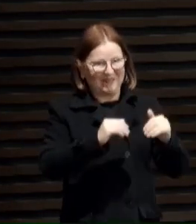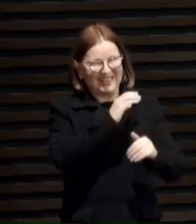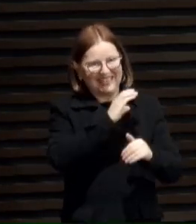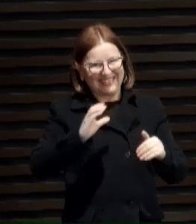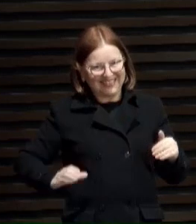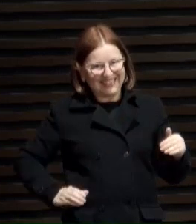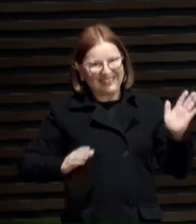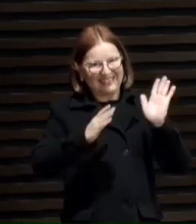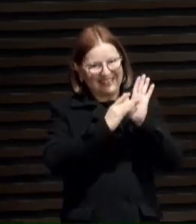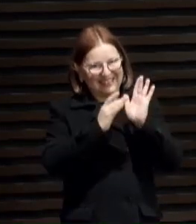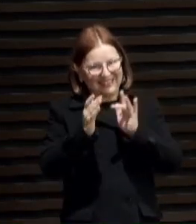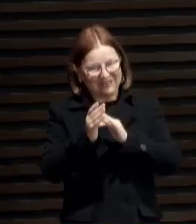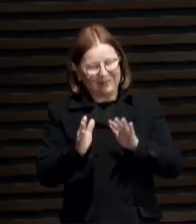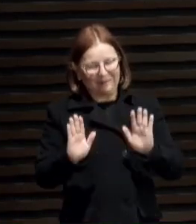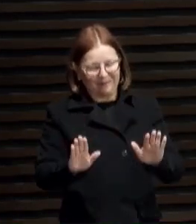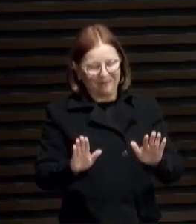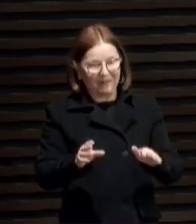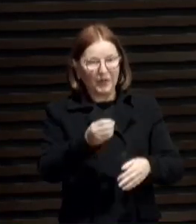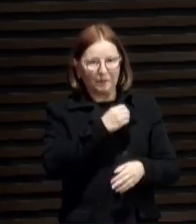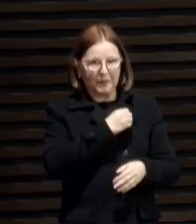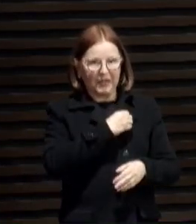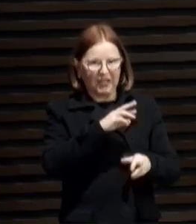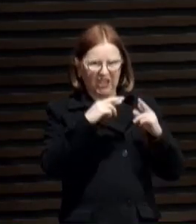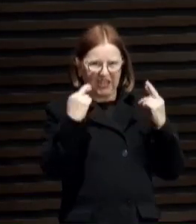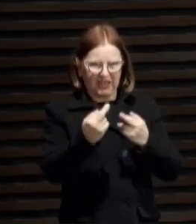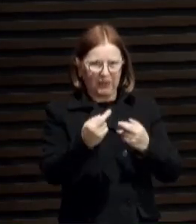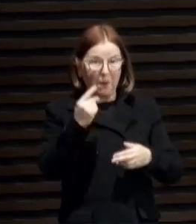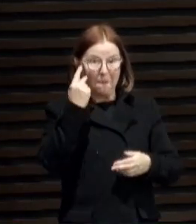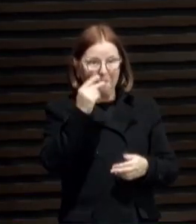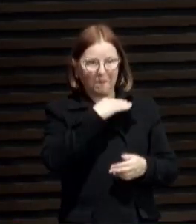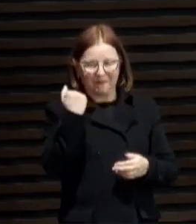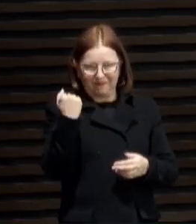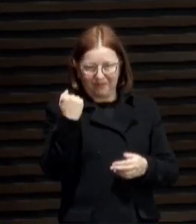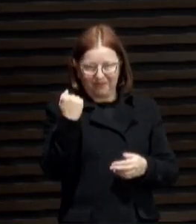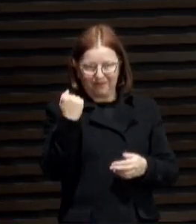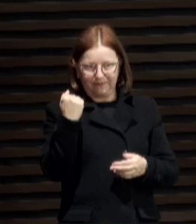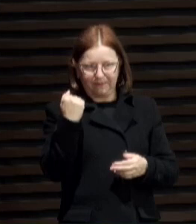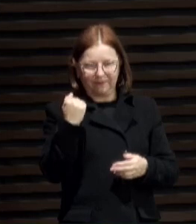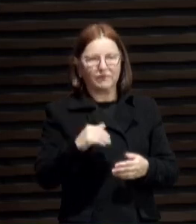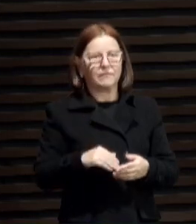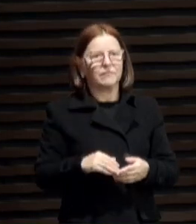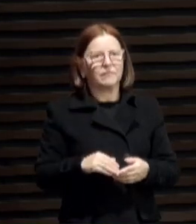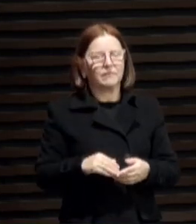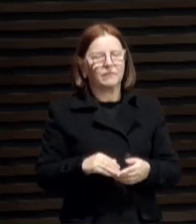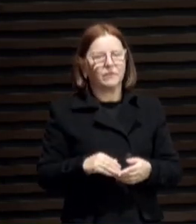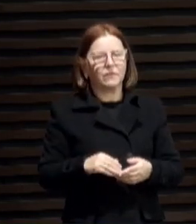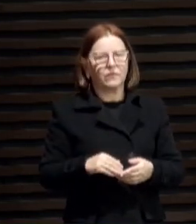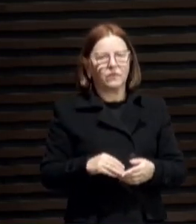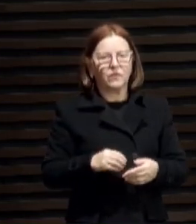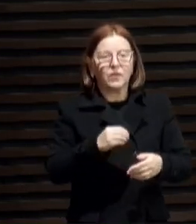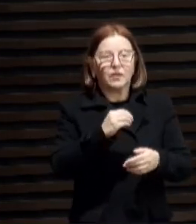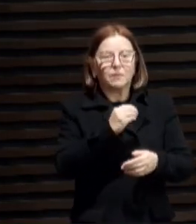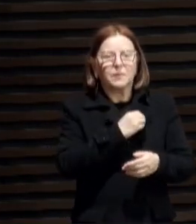a palavra. O pecado reinou para a morte. Para que serve o pecado?